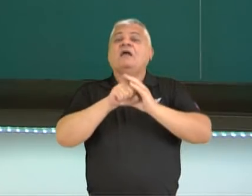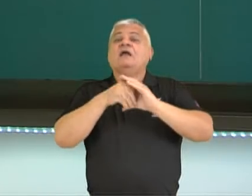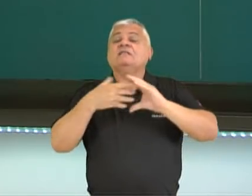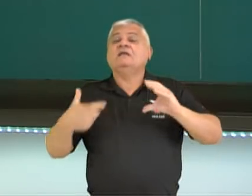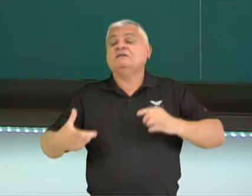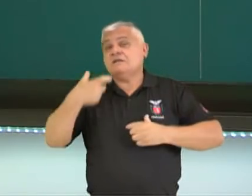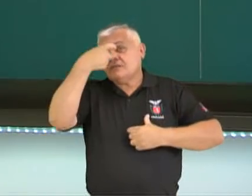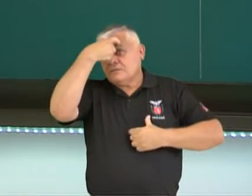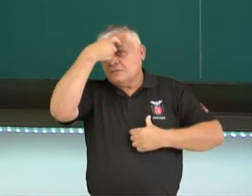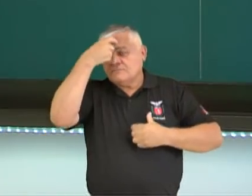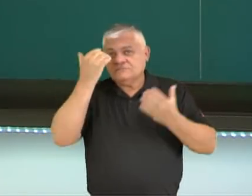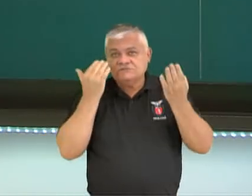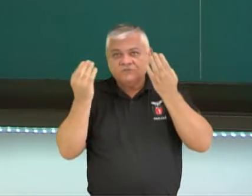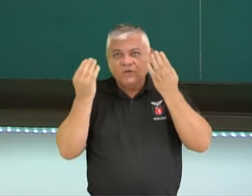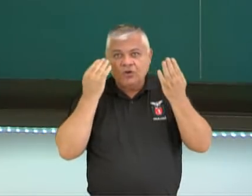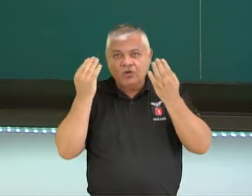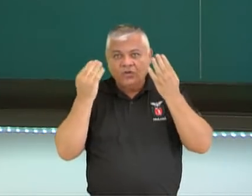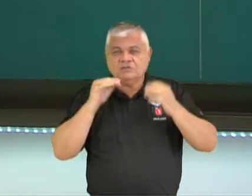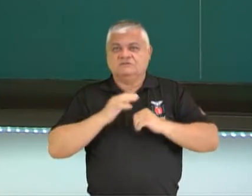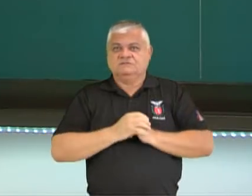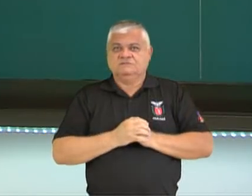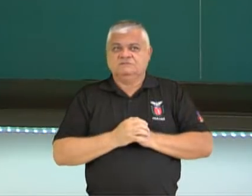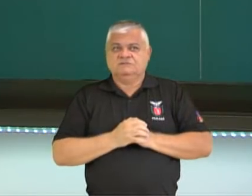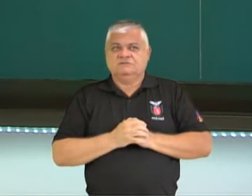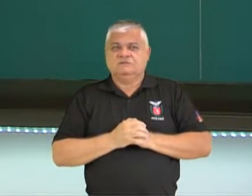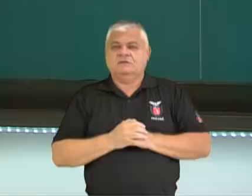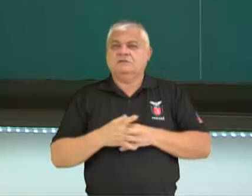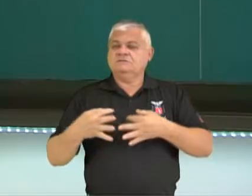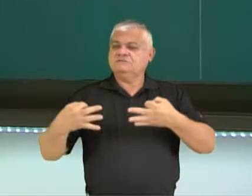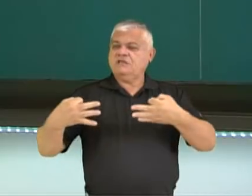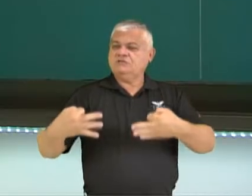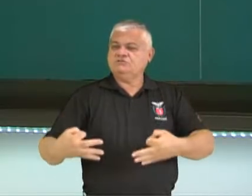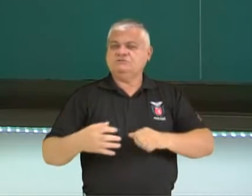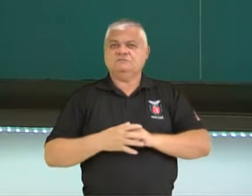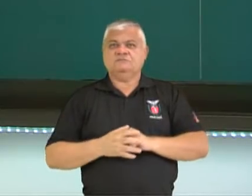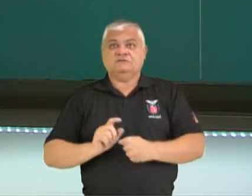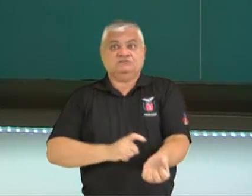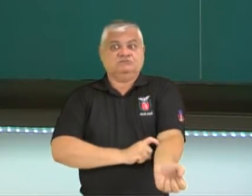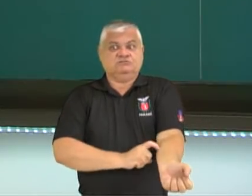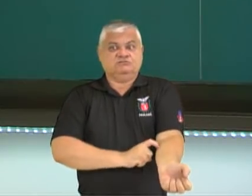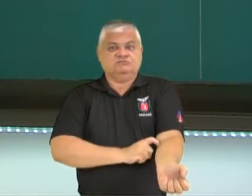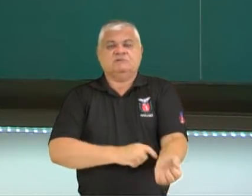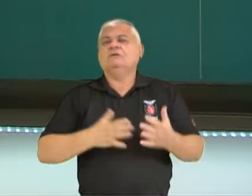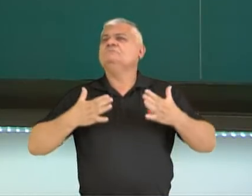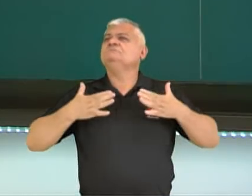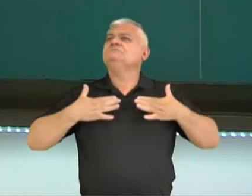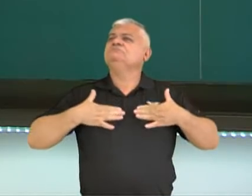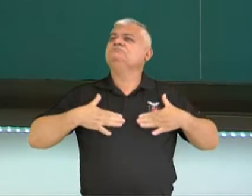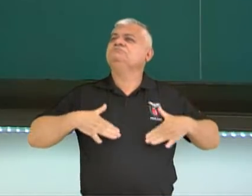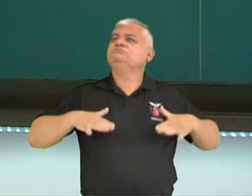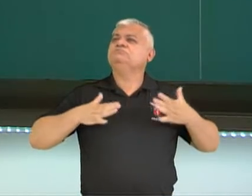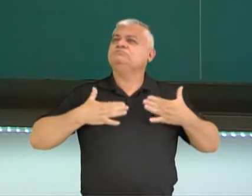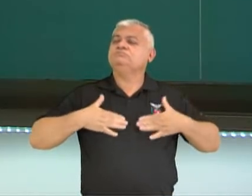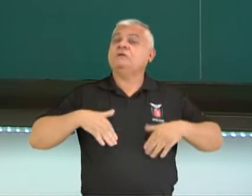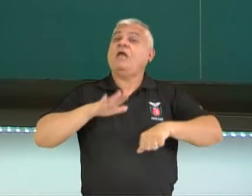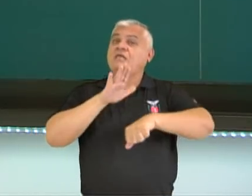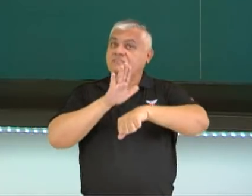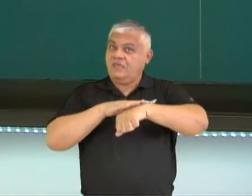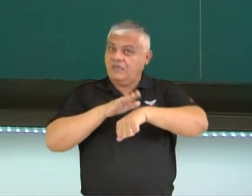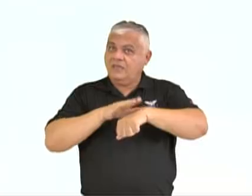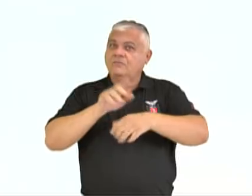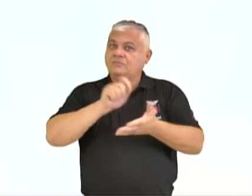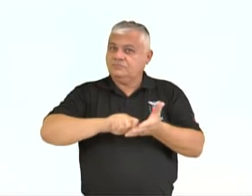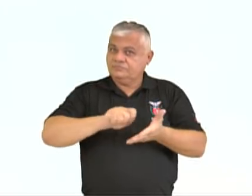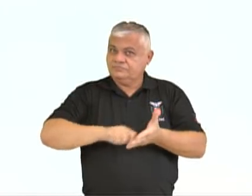Características psicológicas. Certinho, nervoso, tranquilo. Vou dar mais um tempinho para